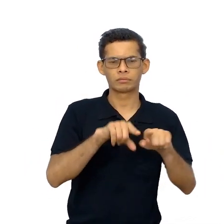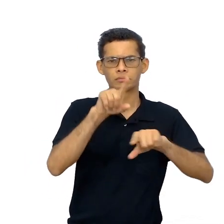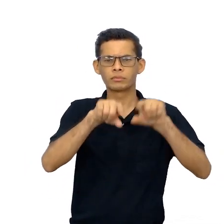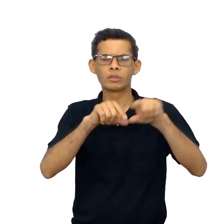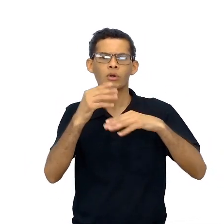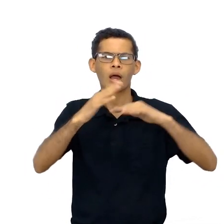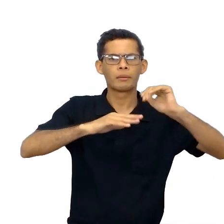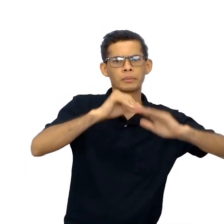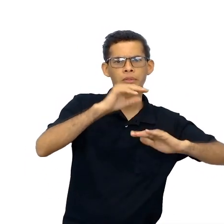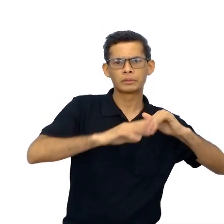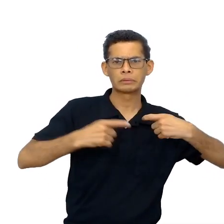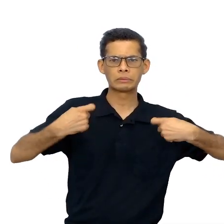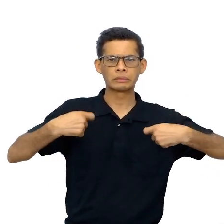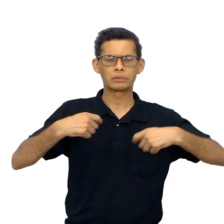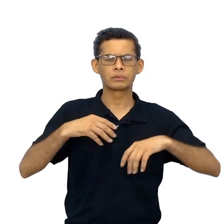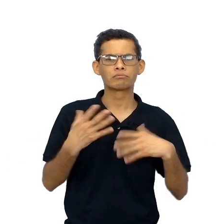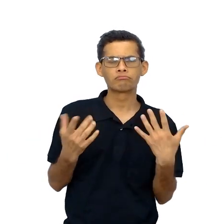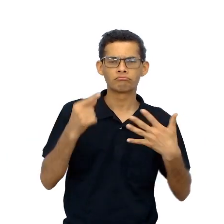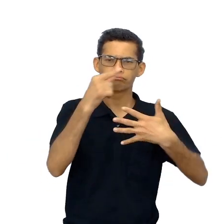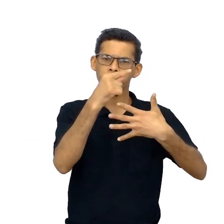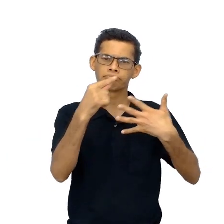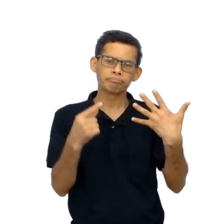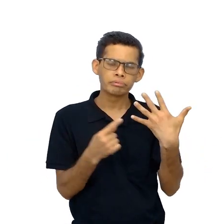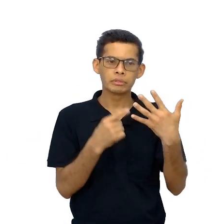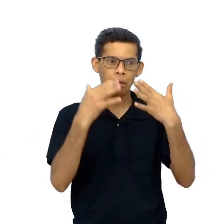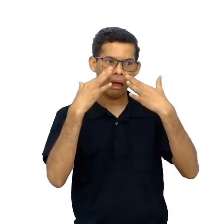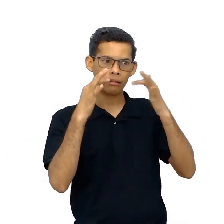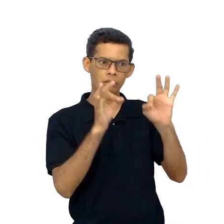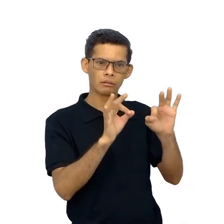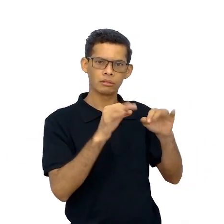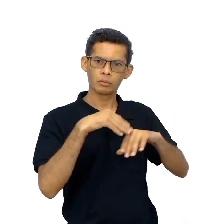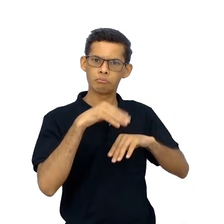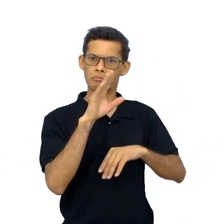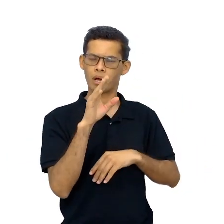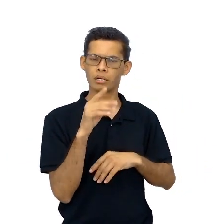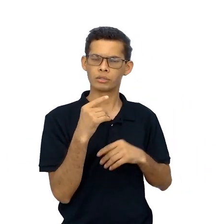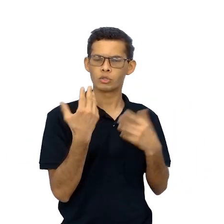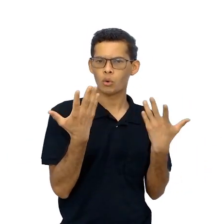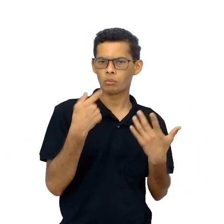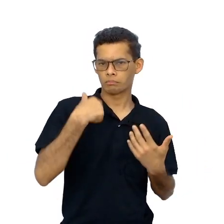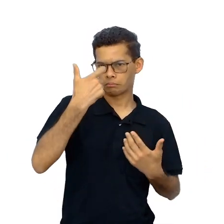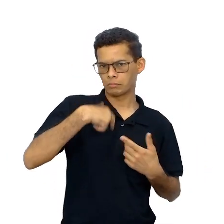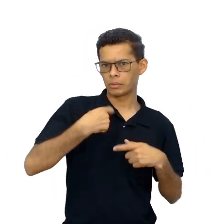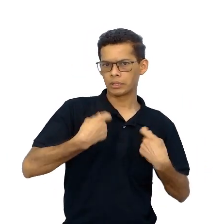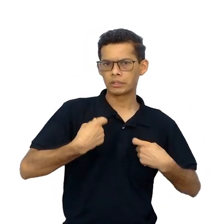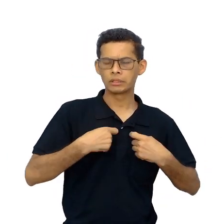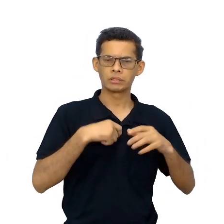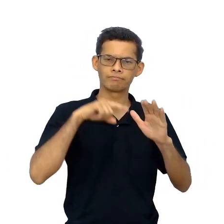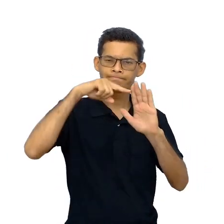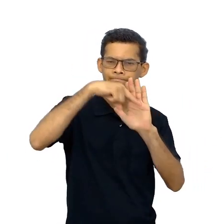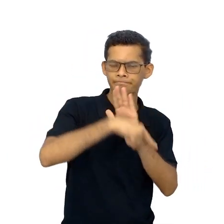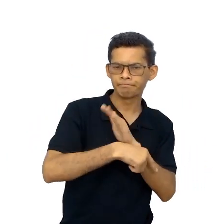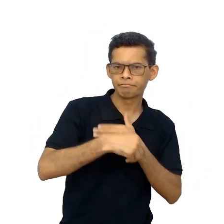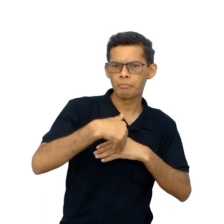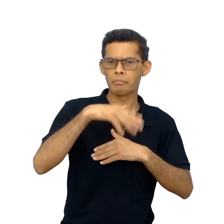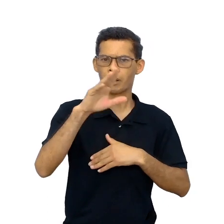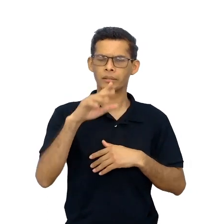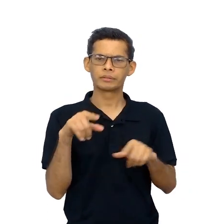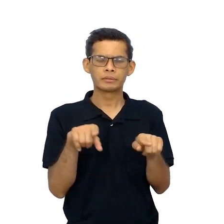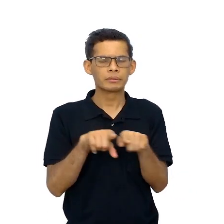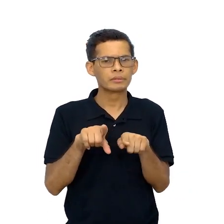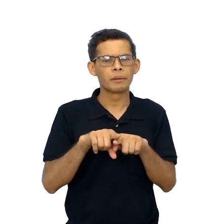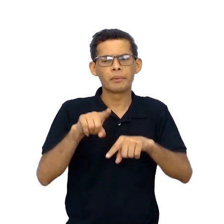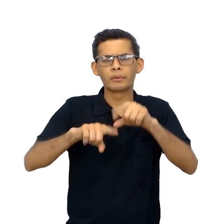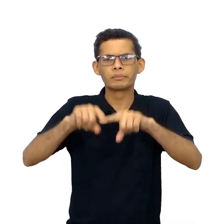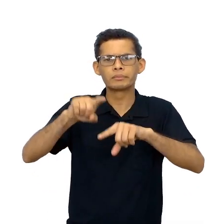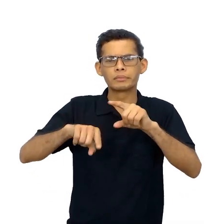essas habilidades essenciais que requerem mais atenção ou que eu preciso aprofundar. Eu preciso identificar os objetos de